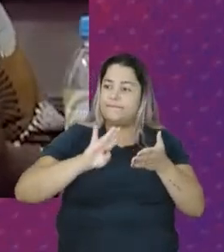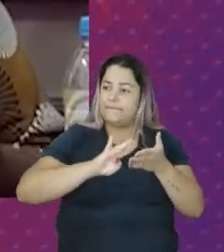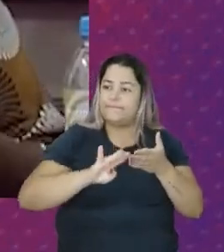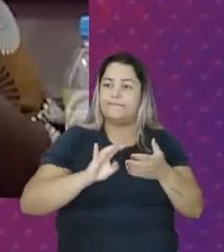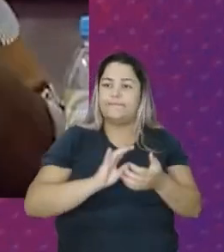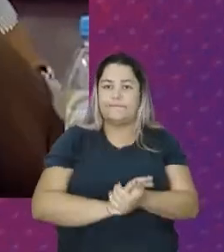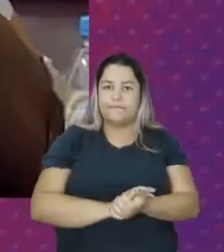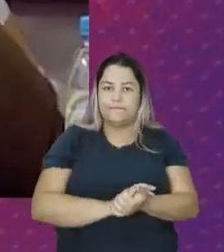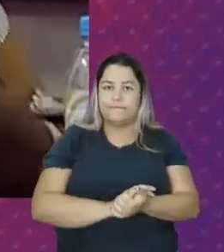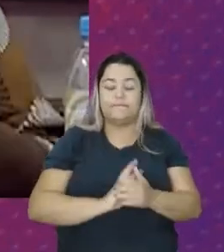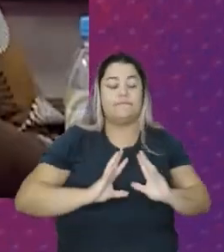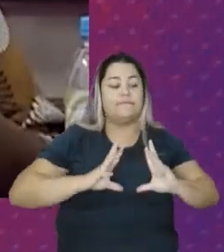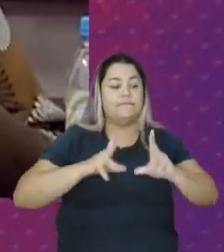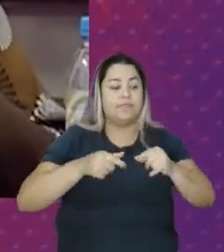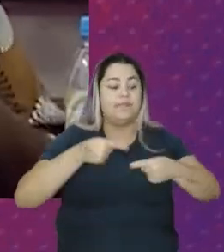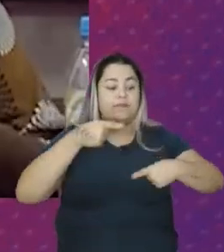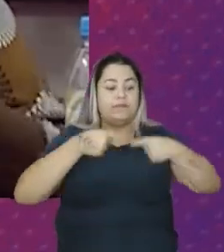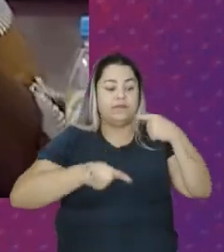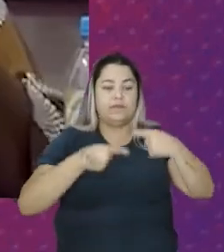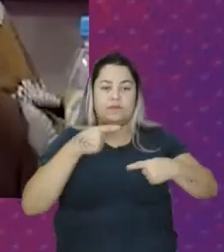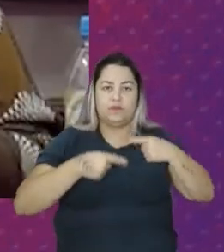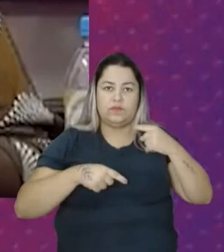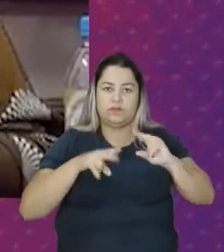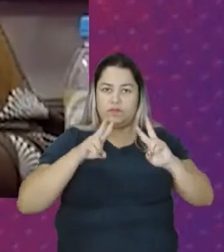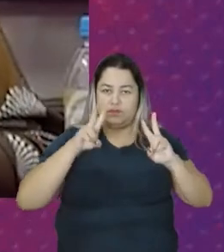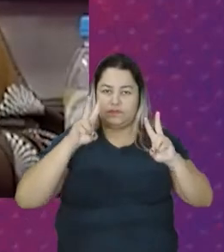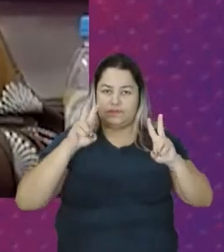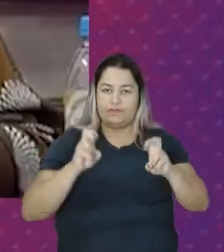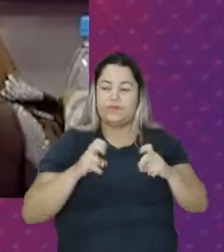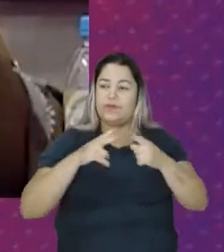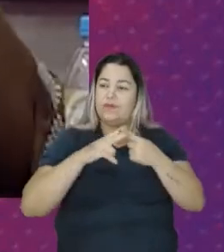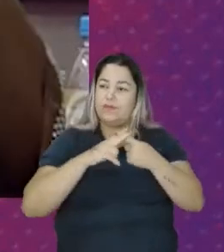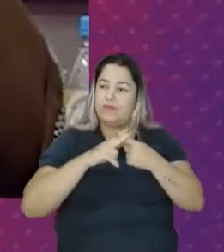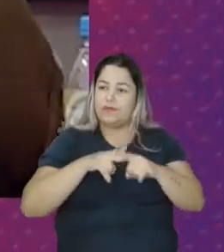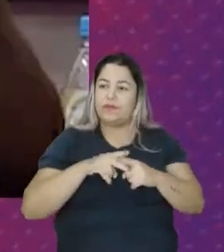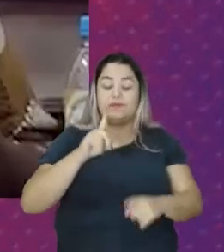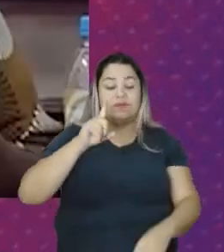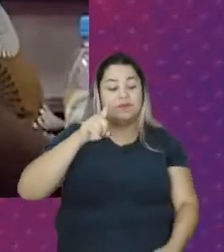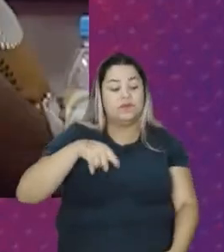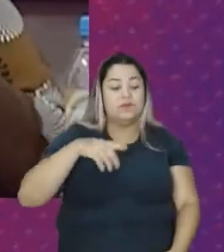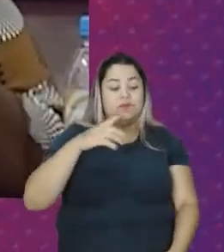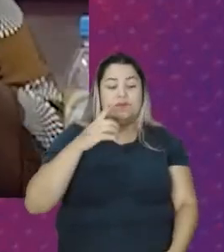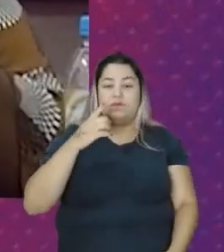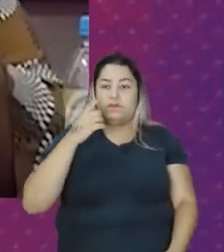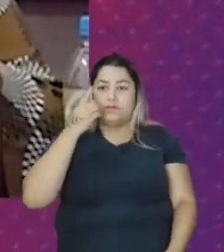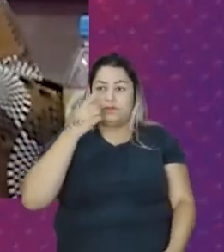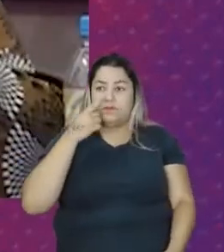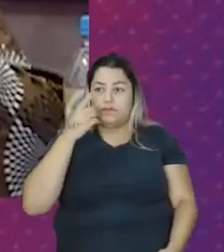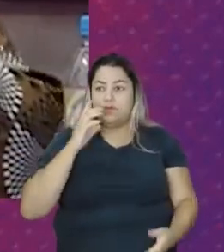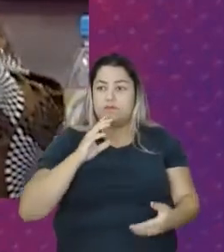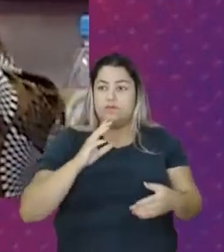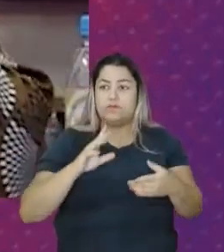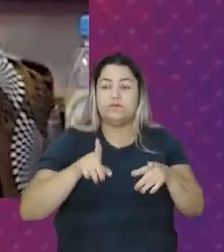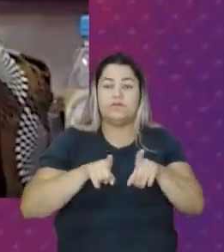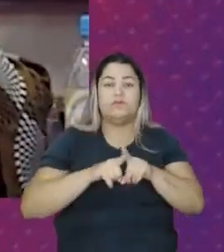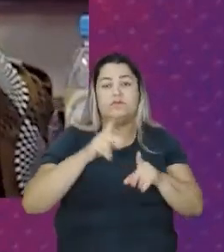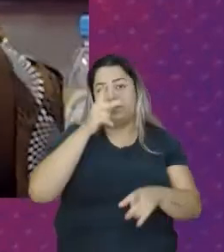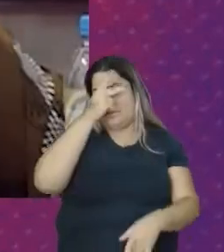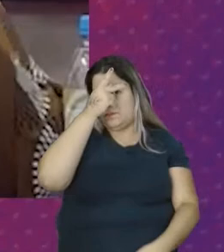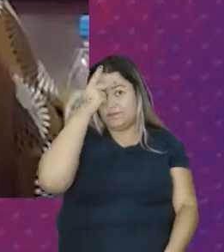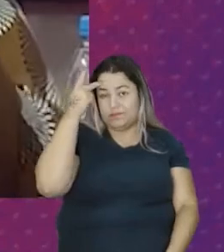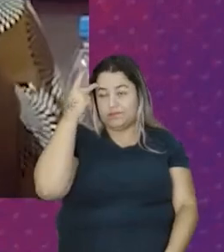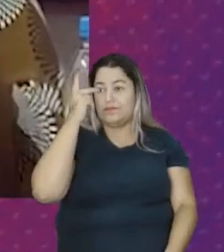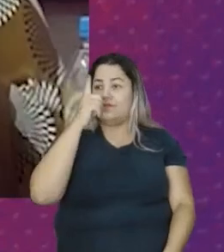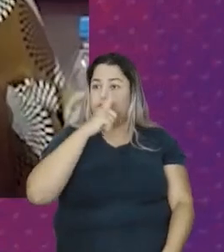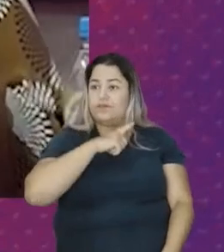né, todo o debate sobre reparação, seja no parlamento, né, aquelas pessoas que detinham